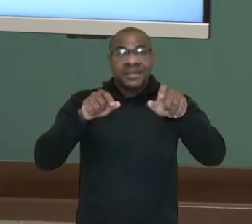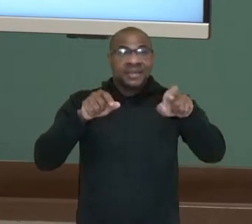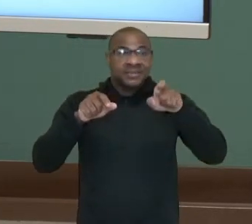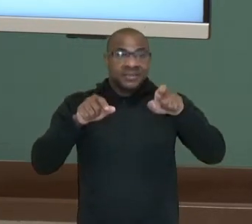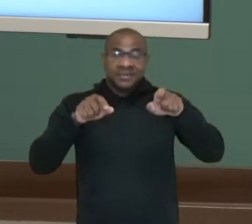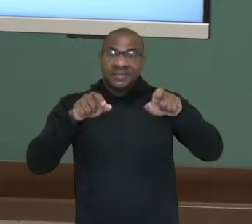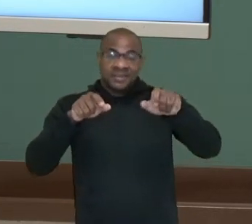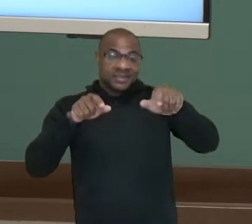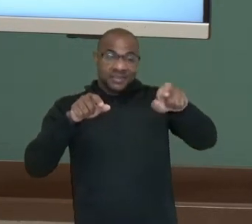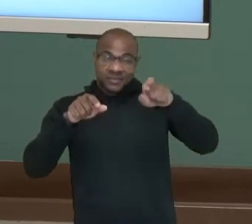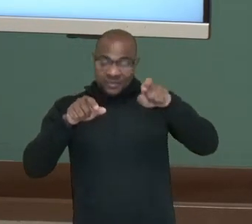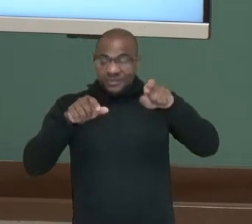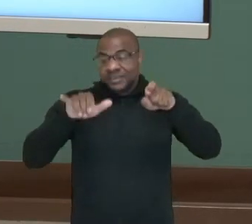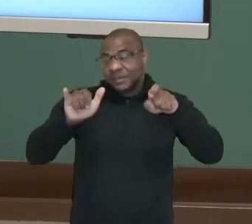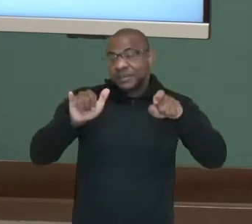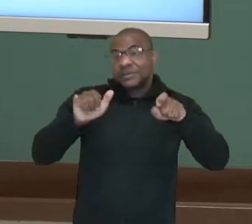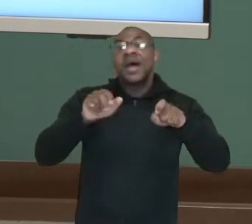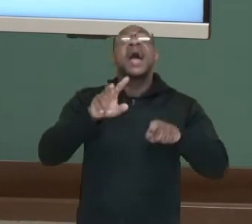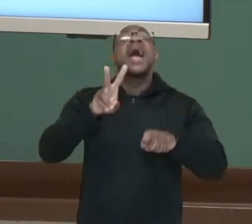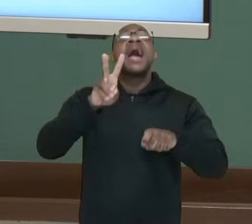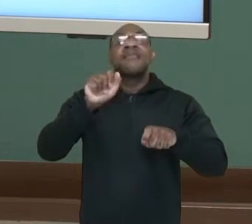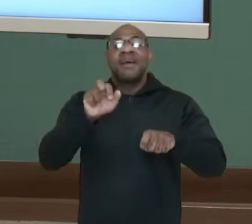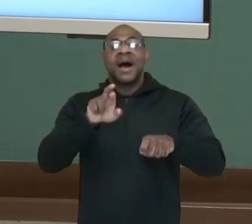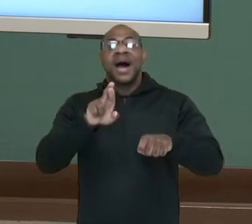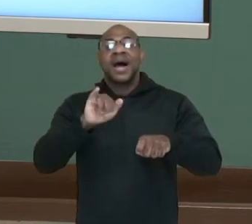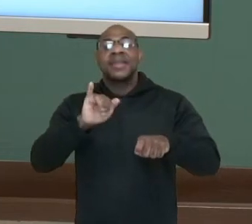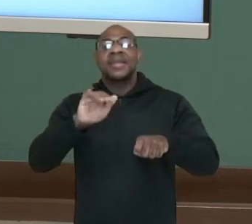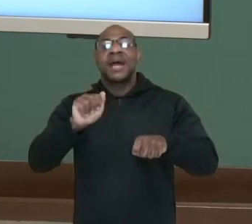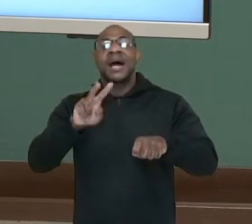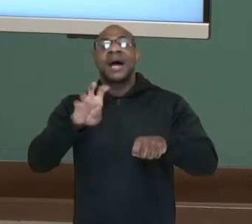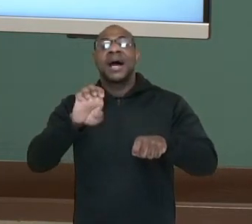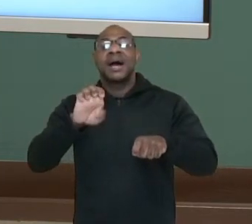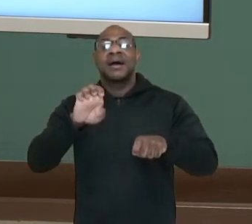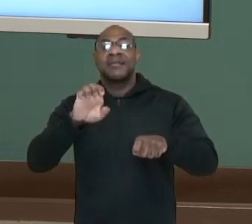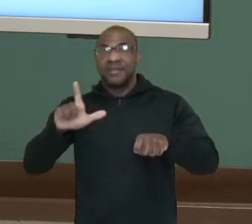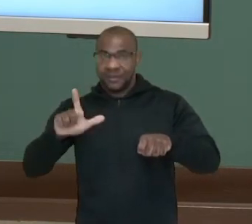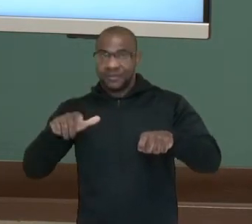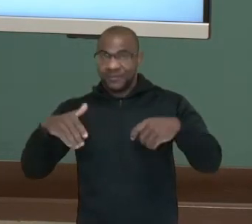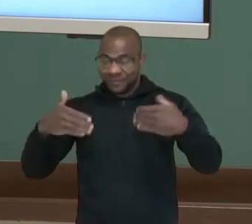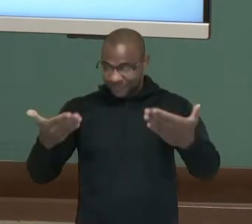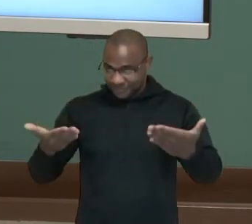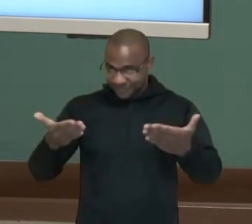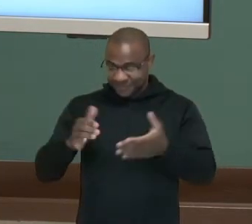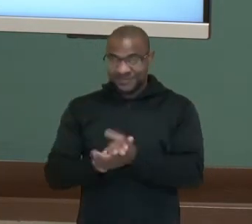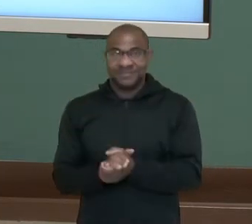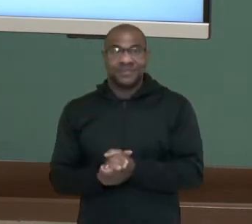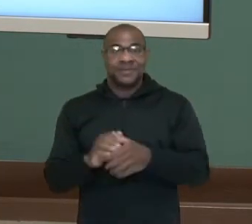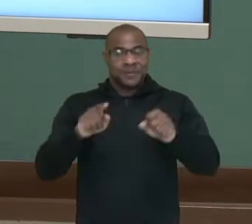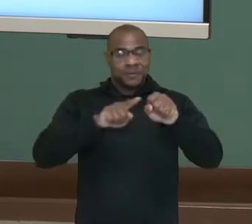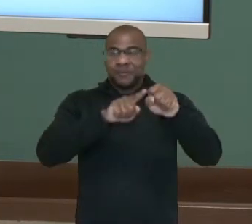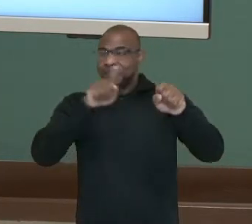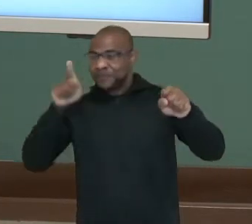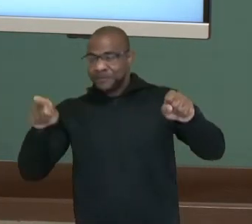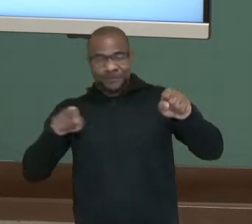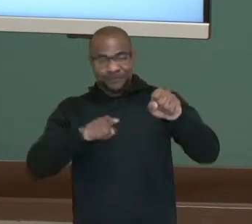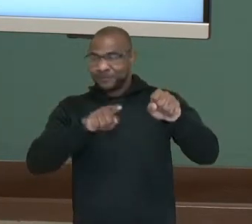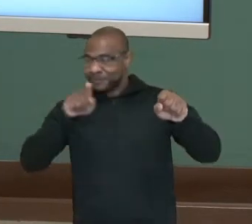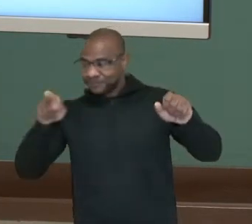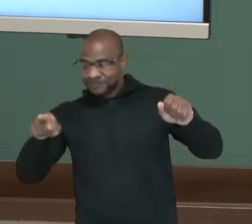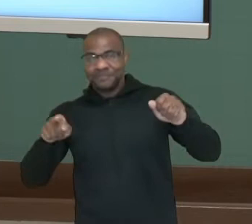que fornece o valor, dependente é aquela que recebe, tá? Domínio independente,